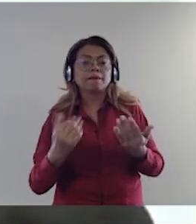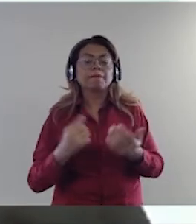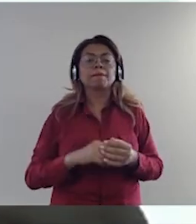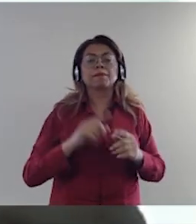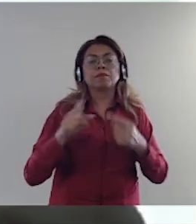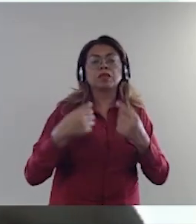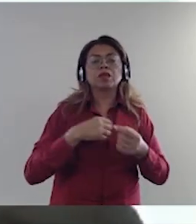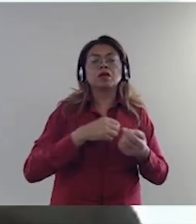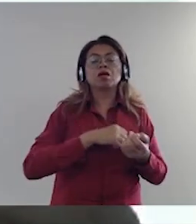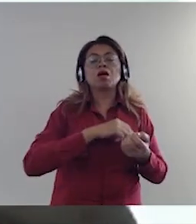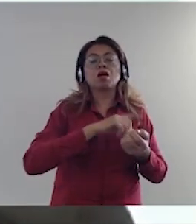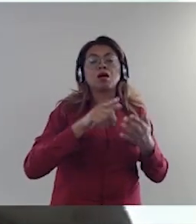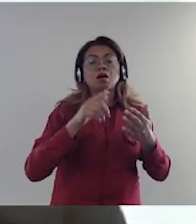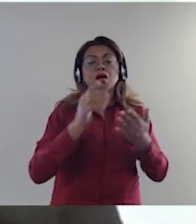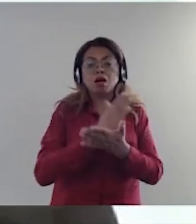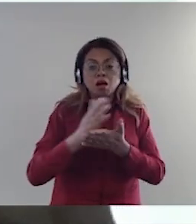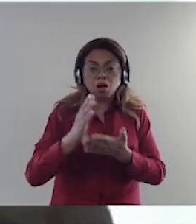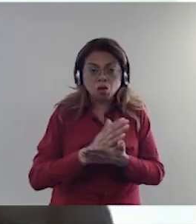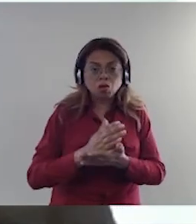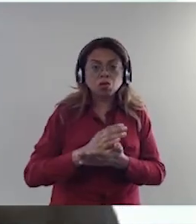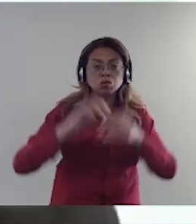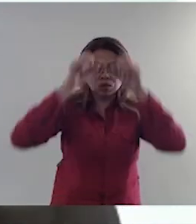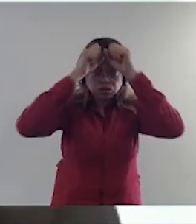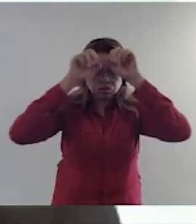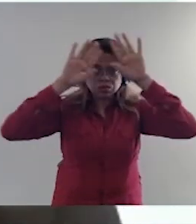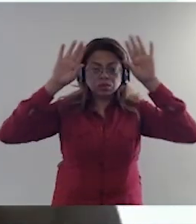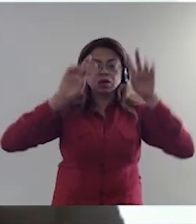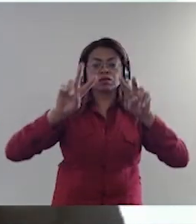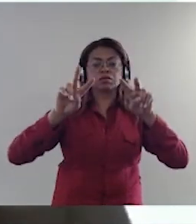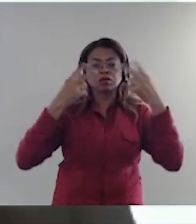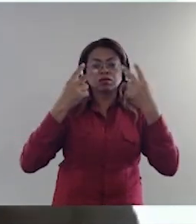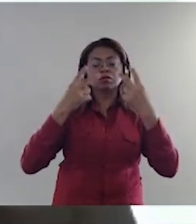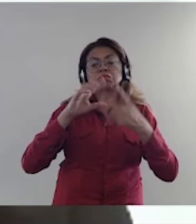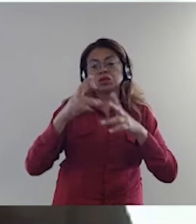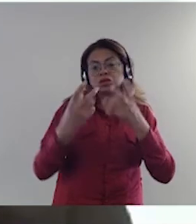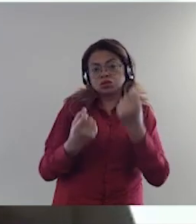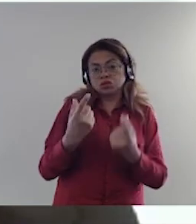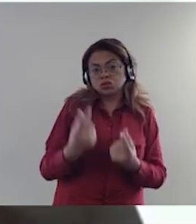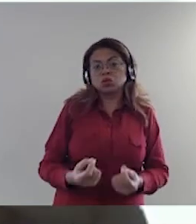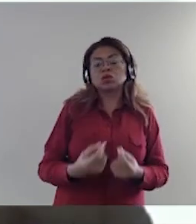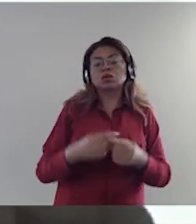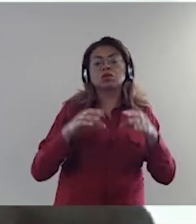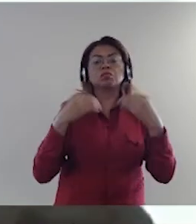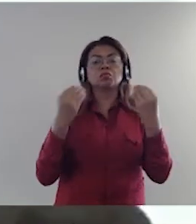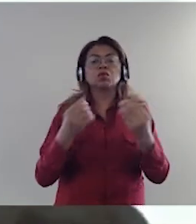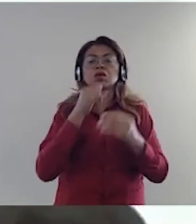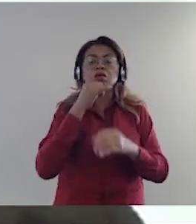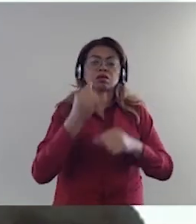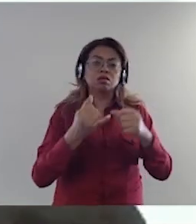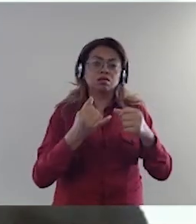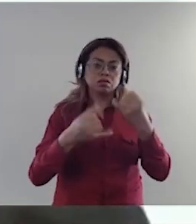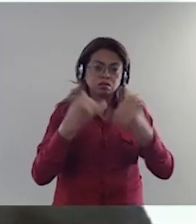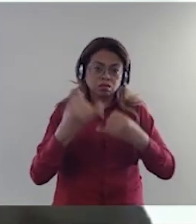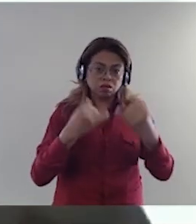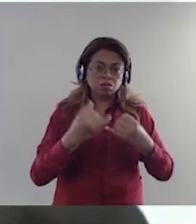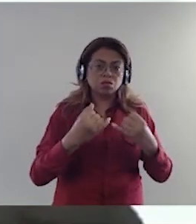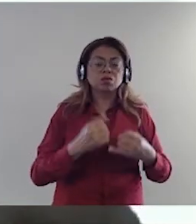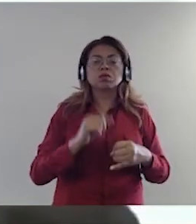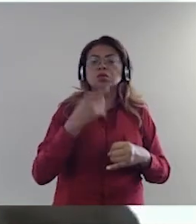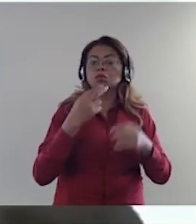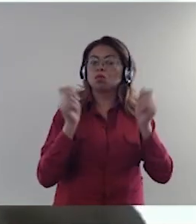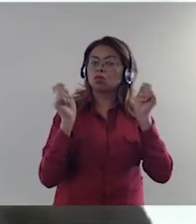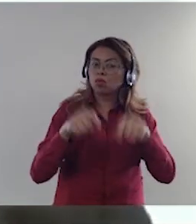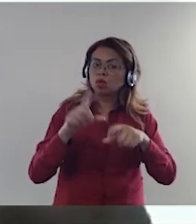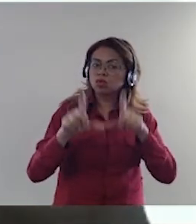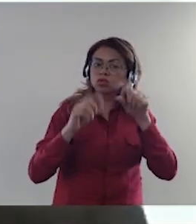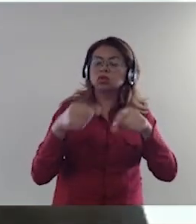que alguns tribunais vêm adotando, de sessão virtual, né, em que a sessão é aberta, por exemplo, ao meio-dia da segunda-feira,